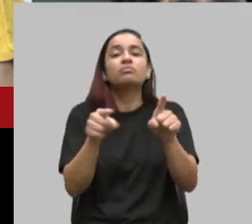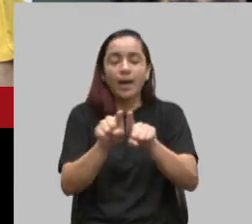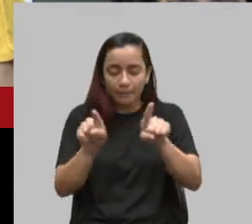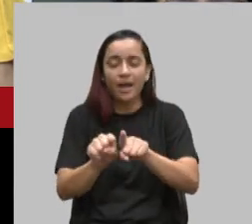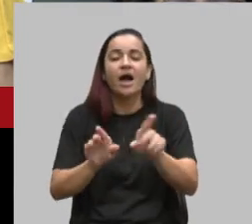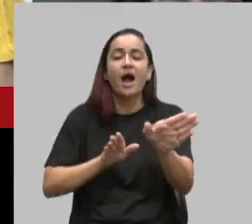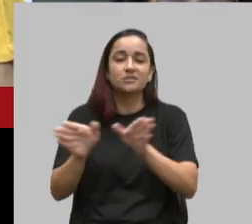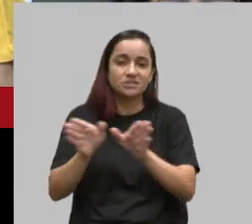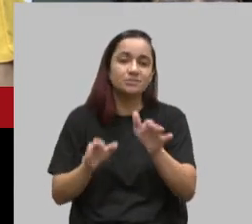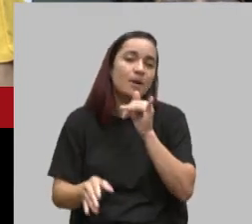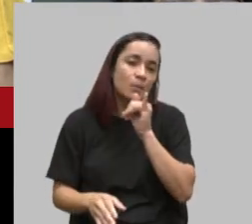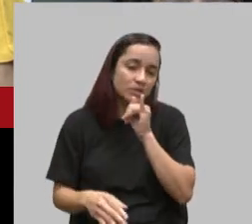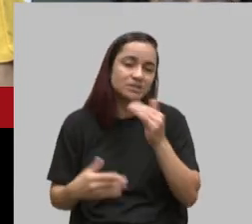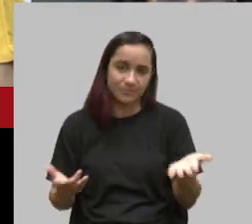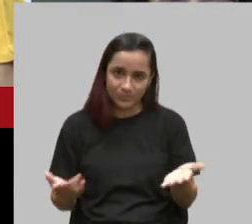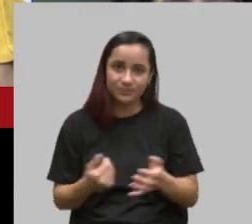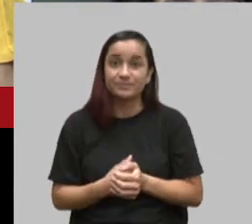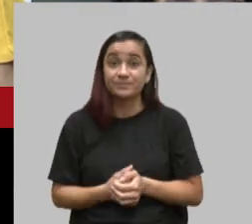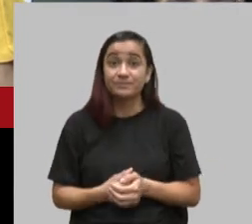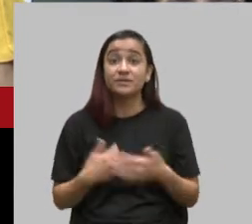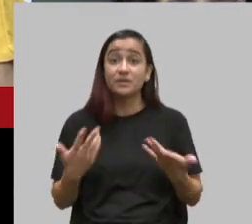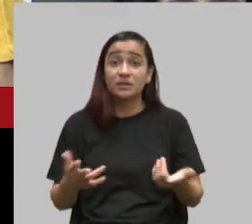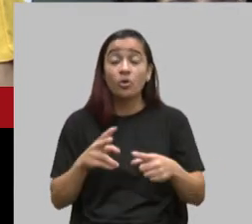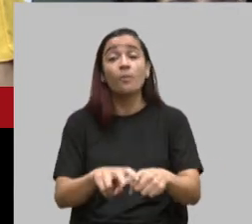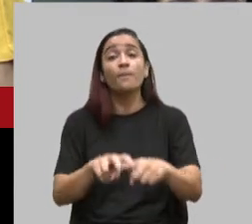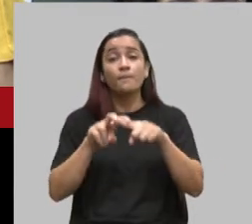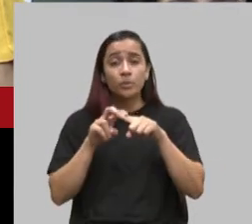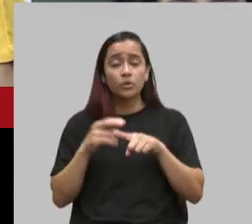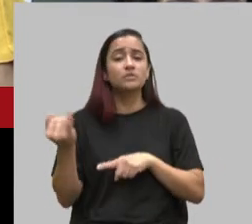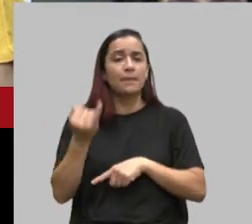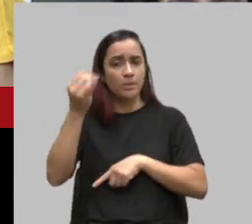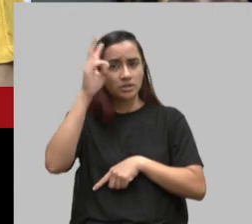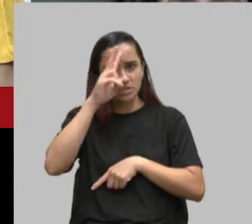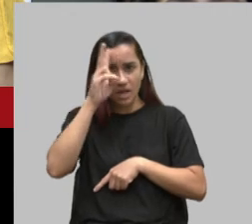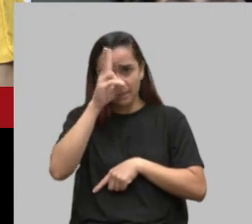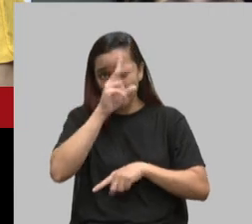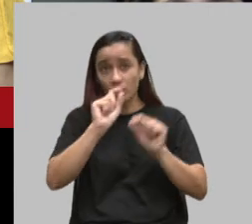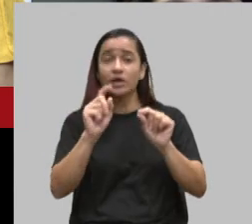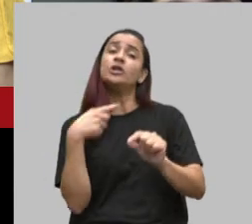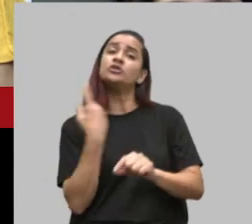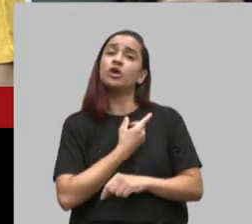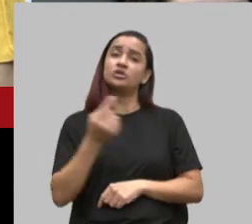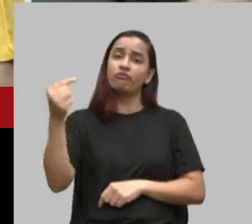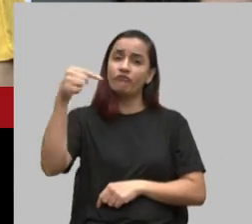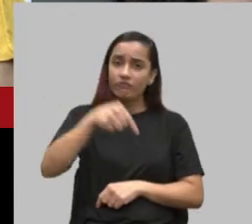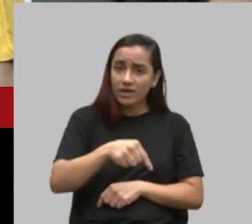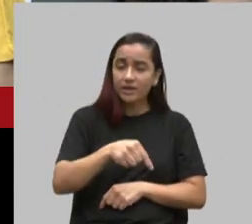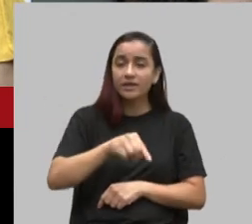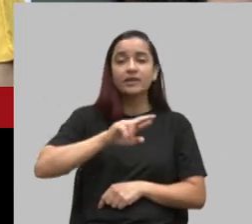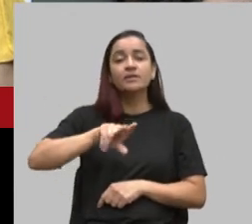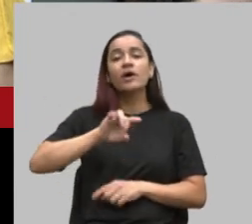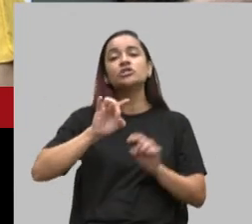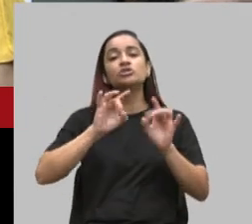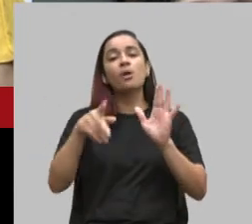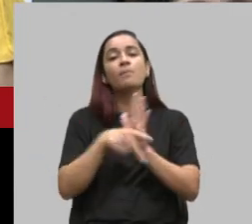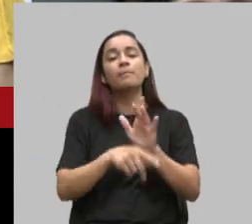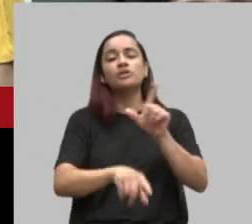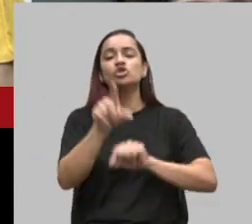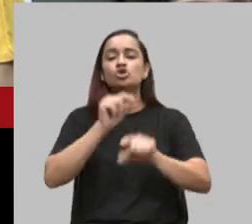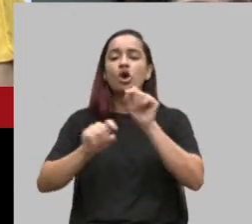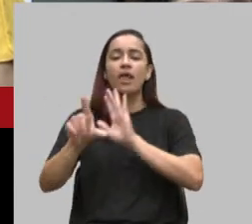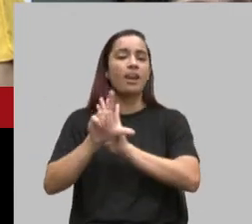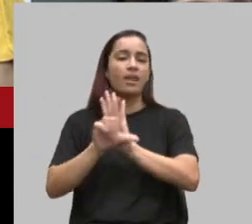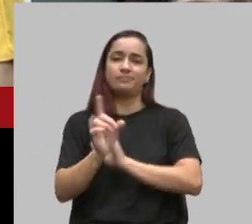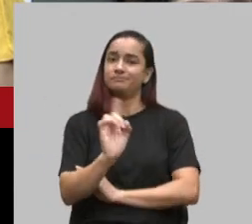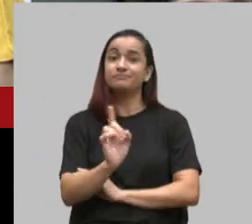eh portanto Vale lembrar aqui ressaltar que nós estamos aqui não para necessariamente escolher leis mas para